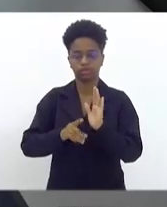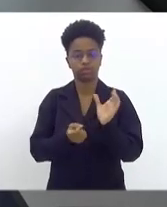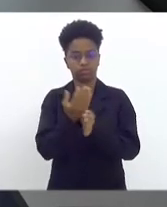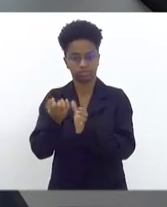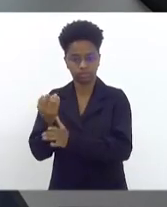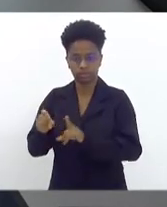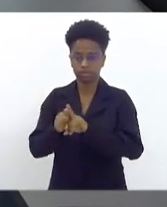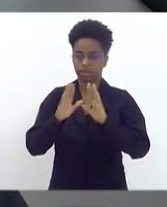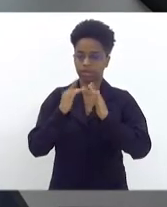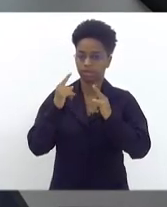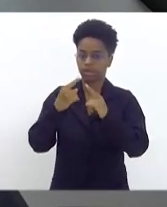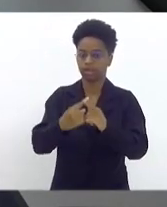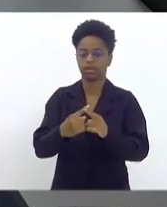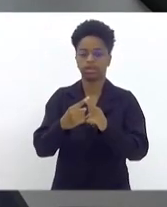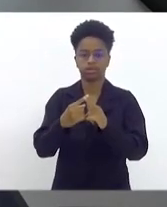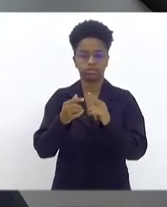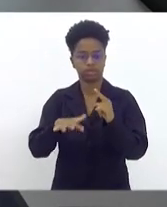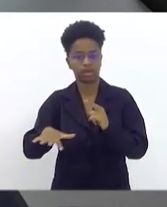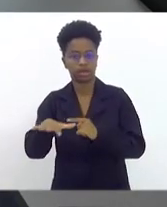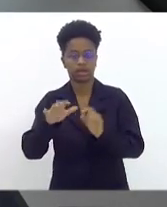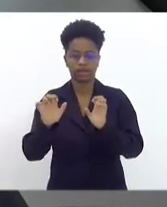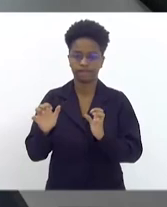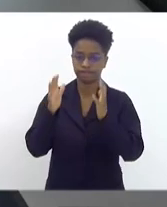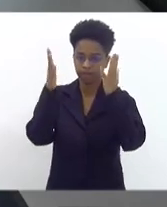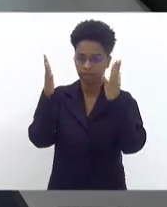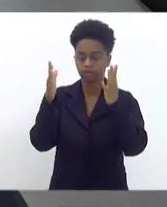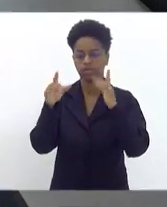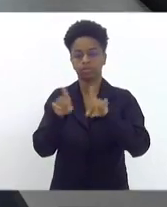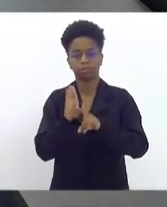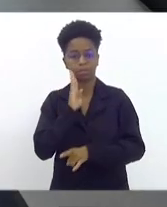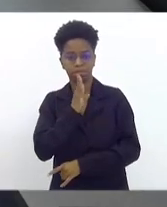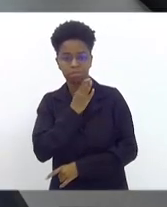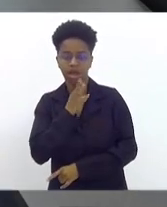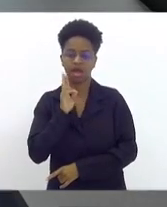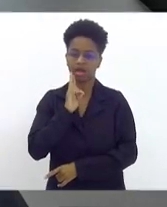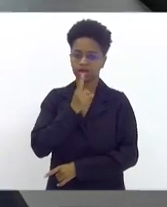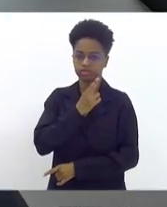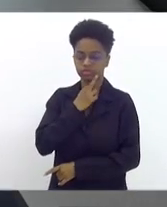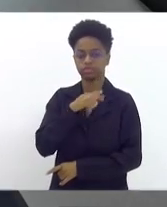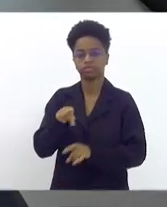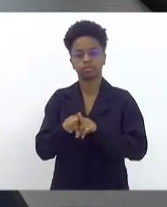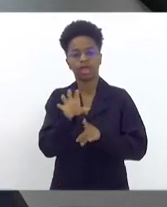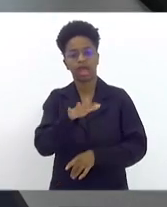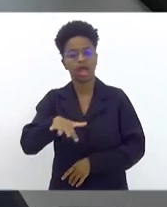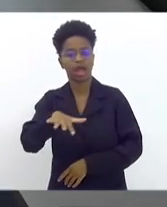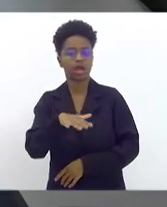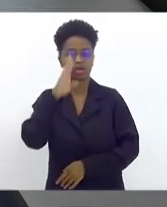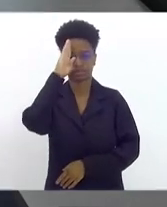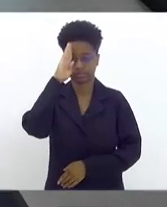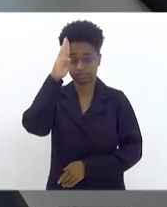igreja, setor de eventos, bares e restaurantes, enfim, setores